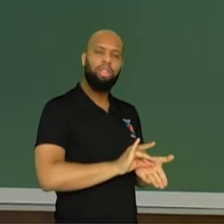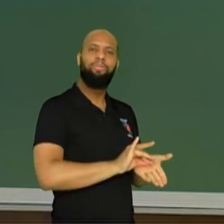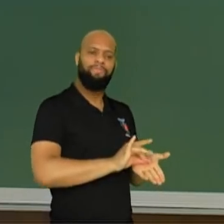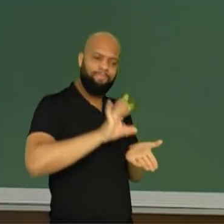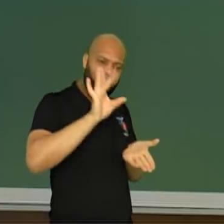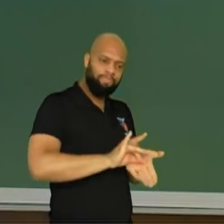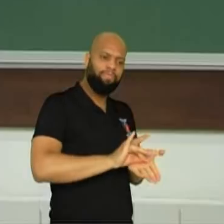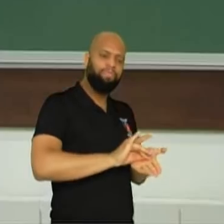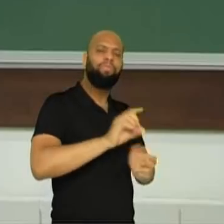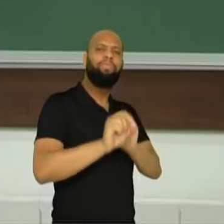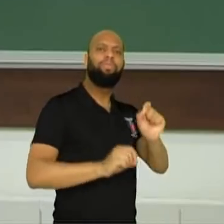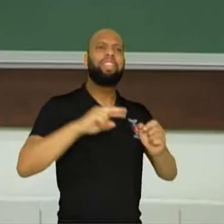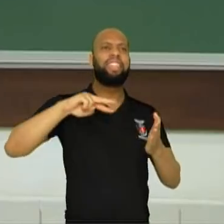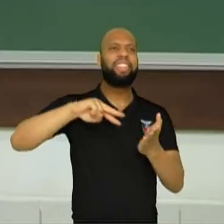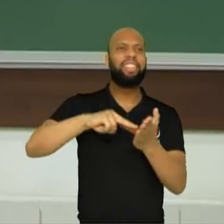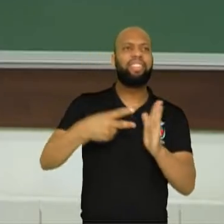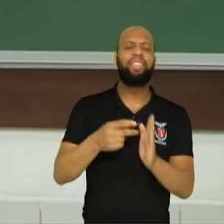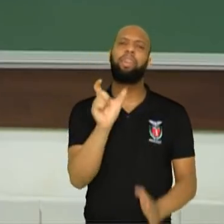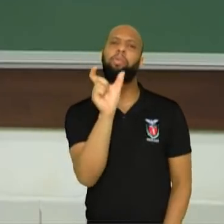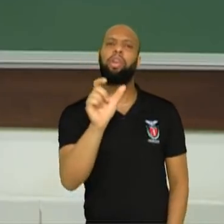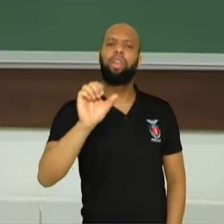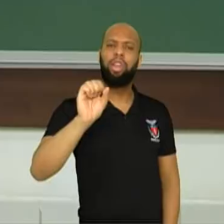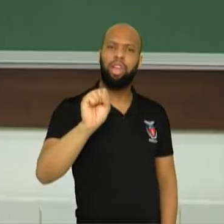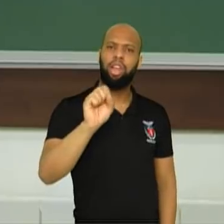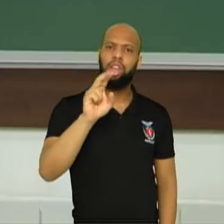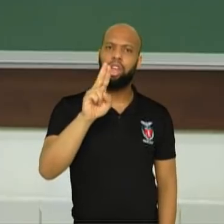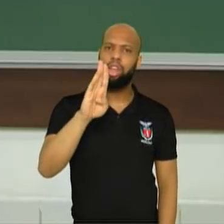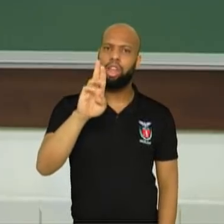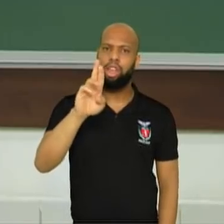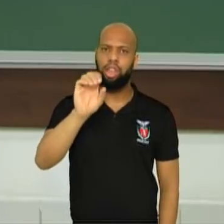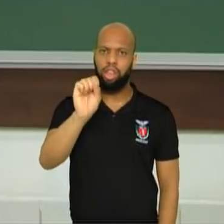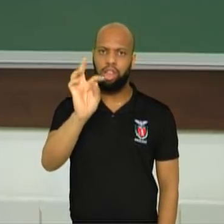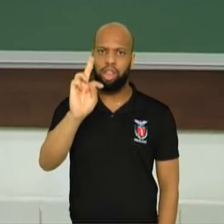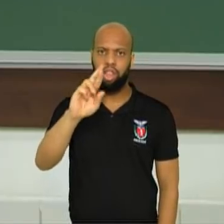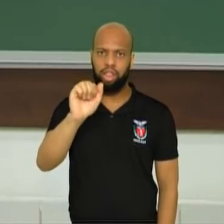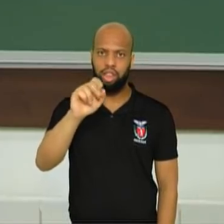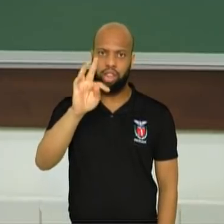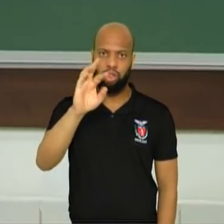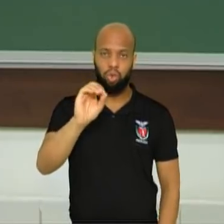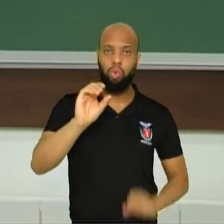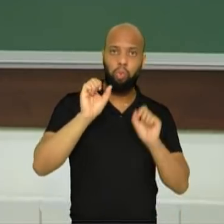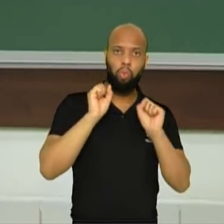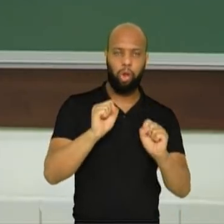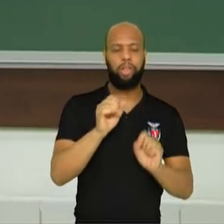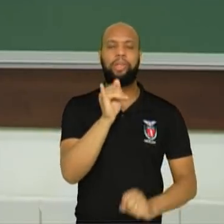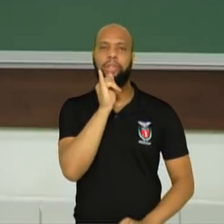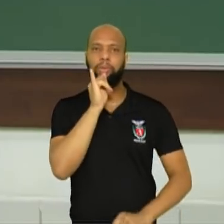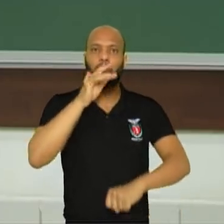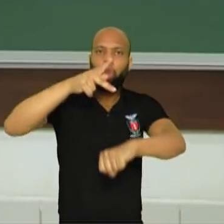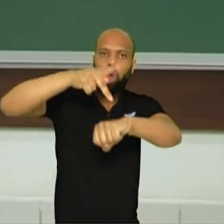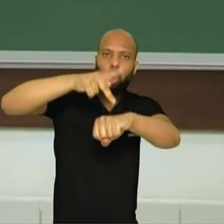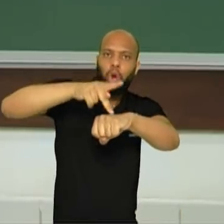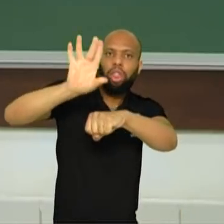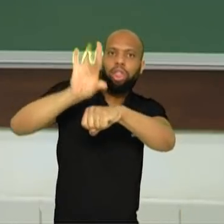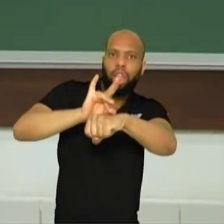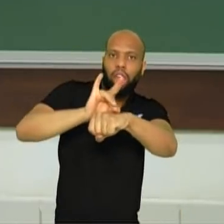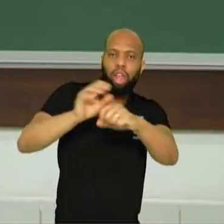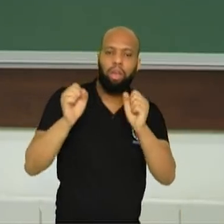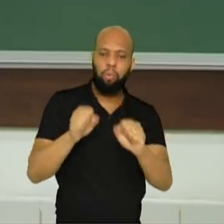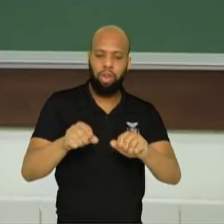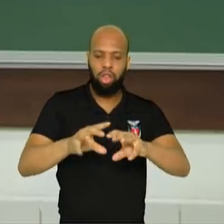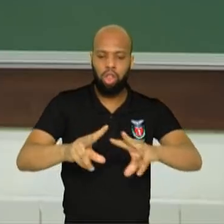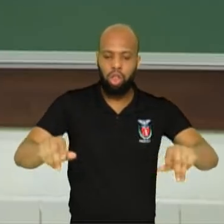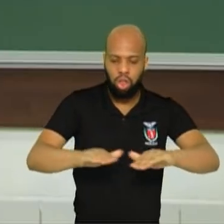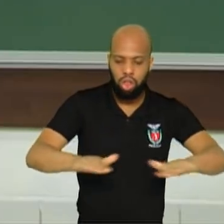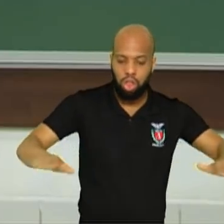substrato. E por que eu estou dizendo substrato? O substrato pode ser uma rocha, pode ser o fundo do oceano, pode ser o